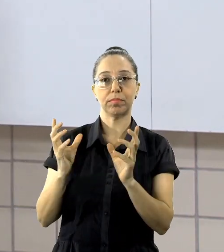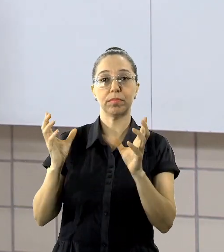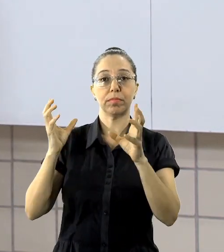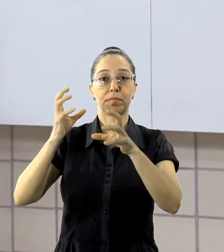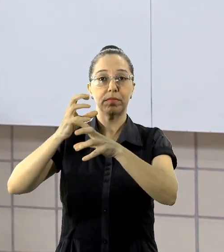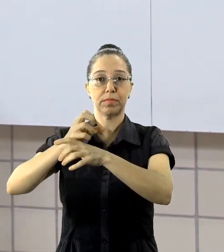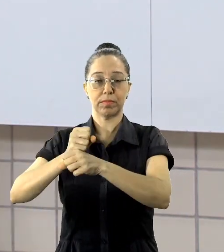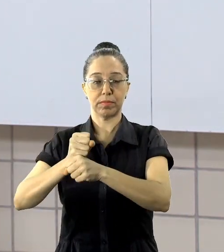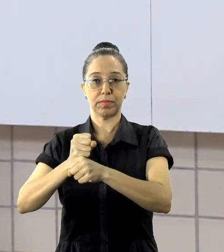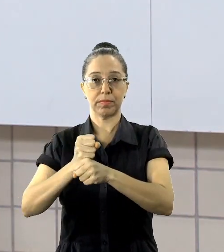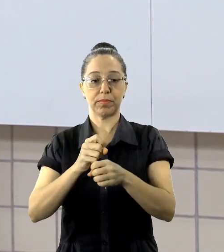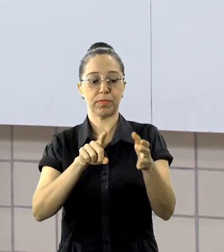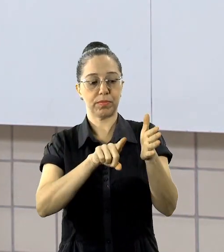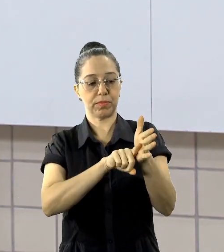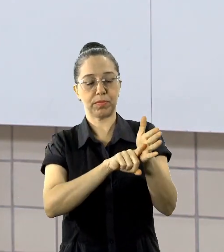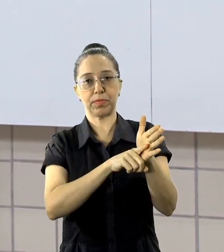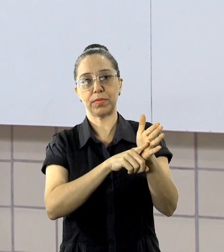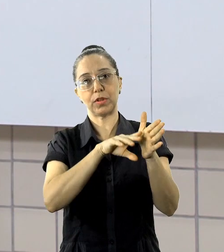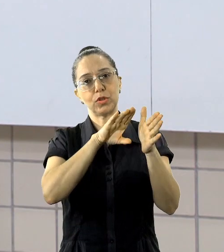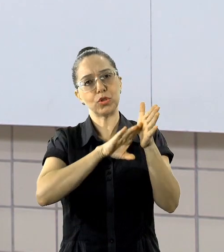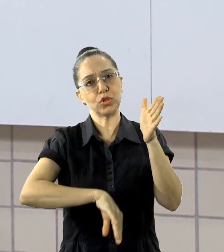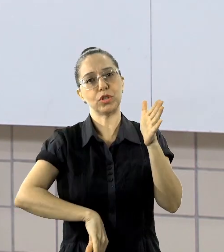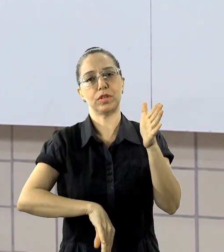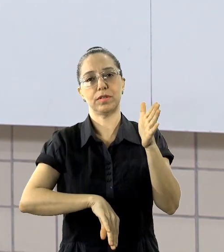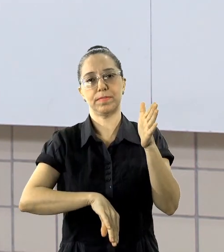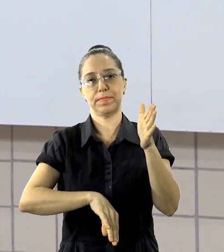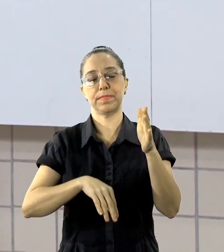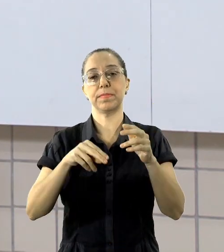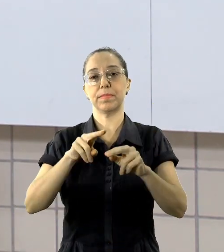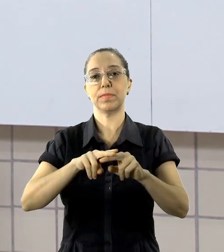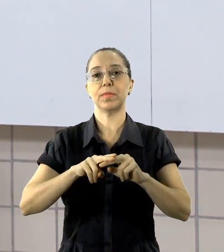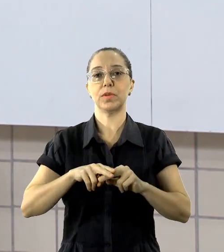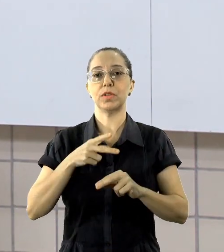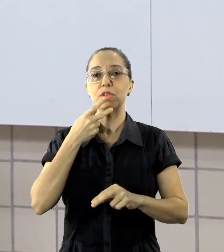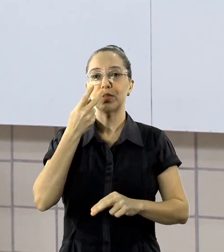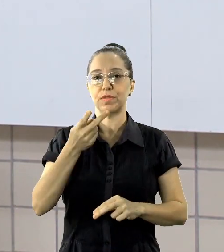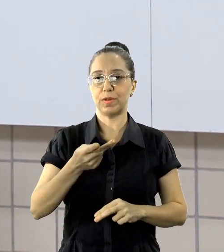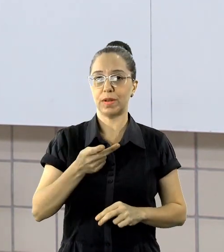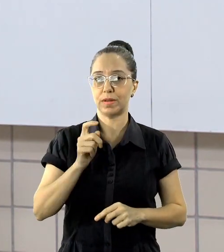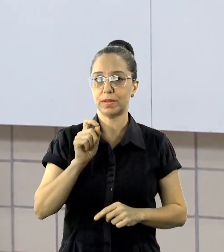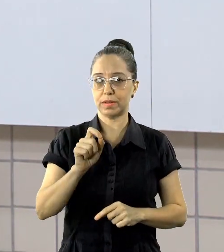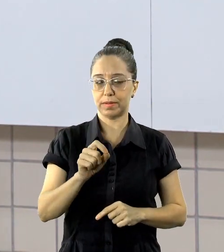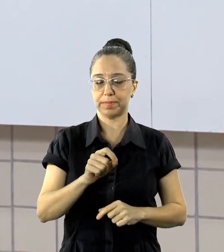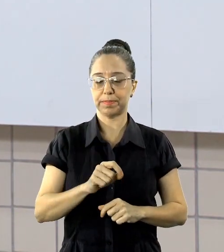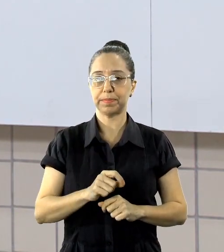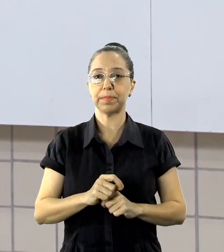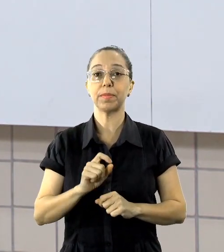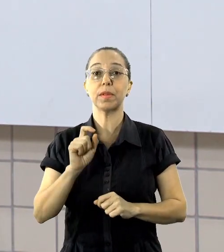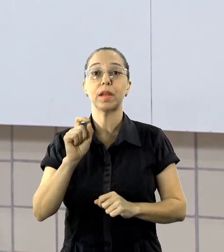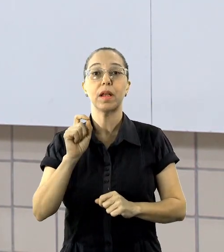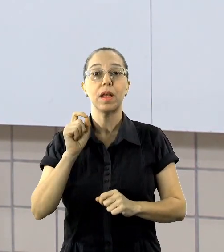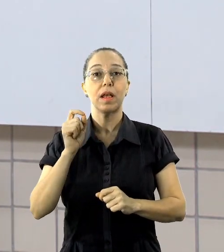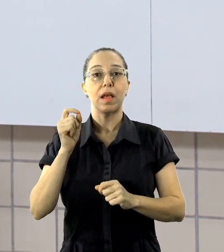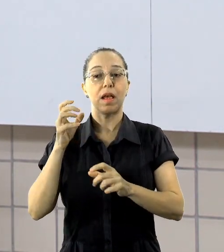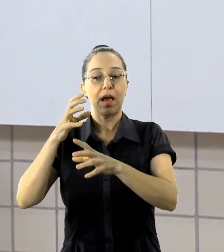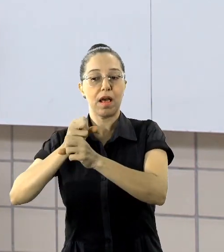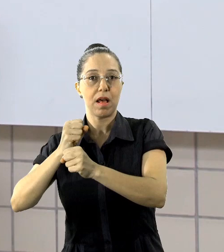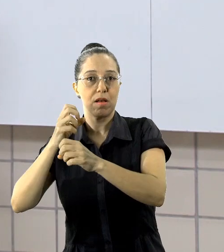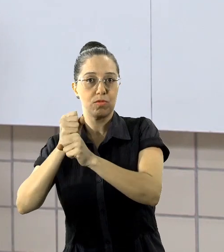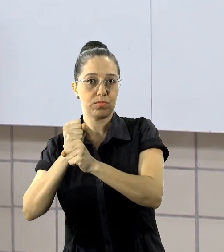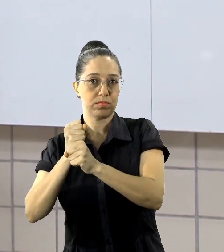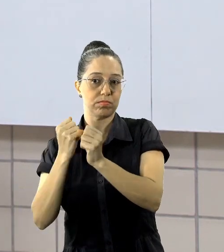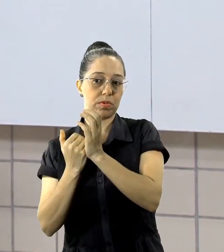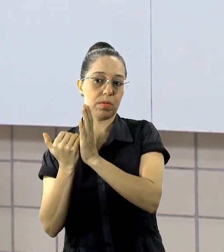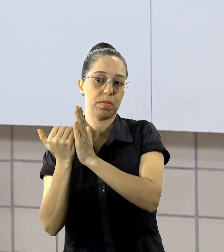na subtração, nós tiramos. Então, a gente pode afirmar com isso que o que a adição